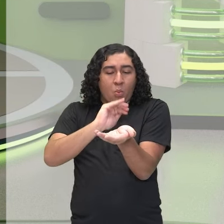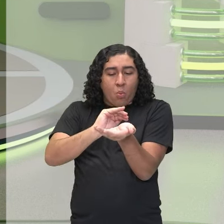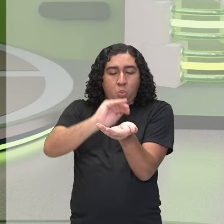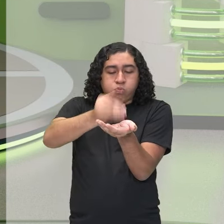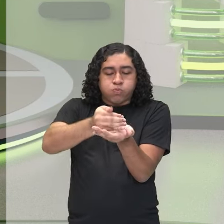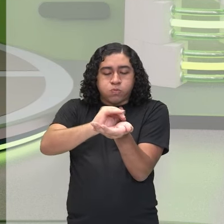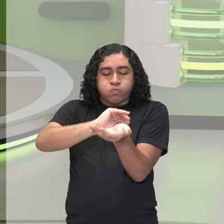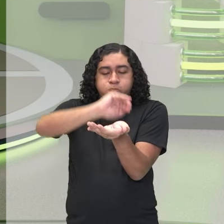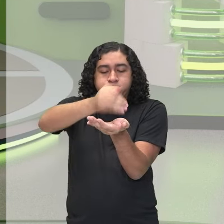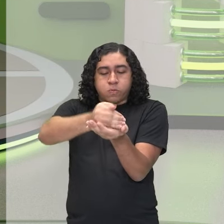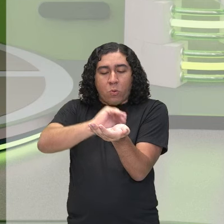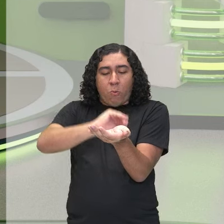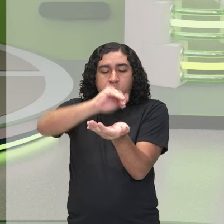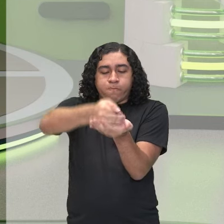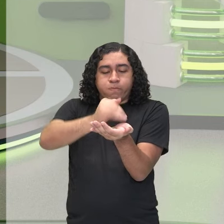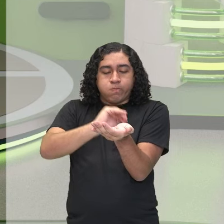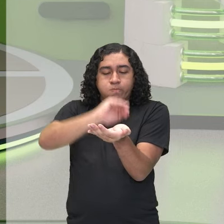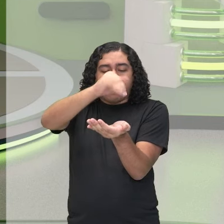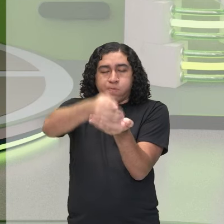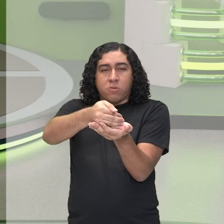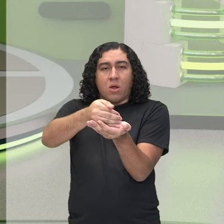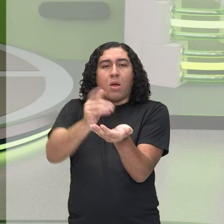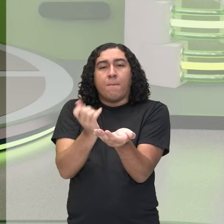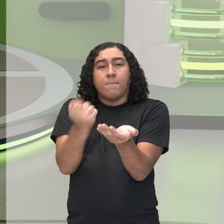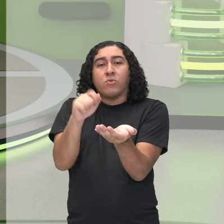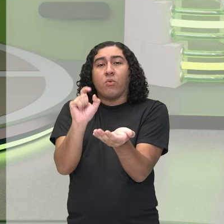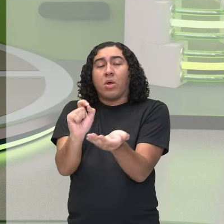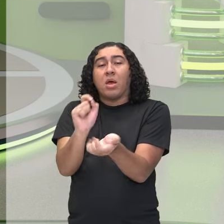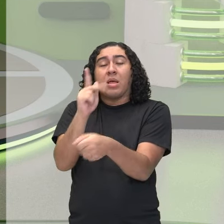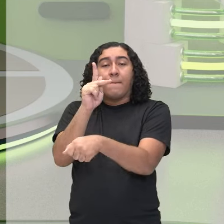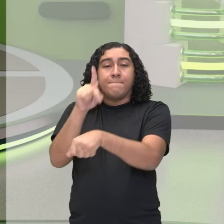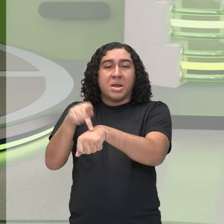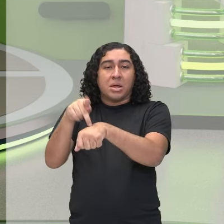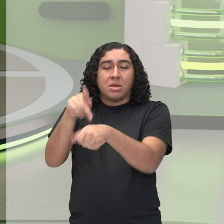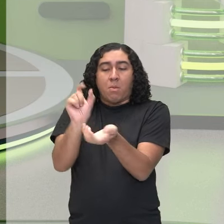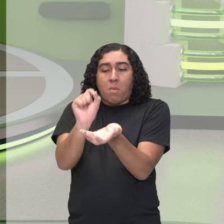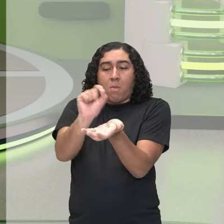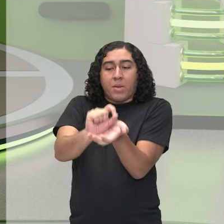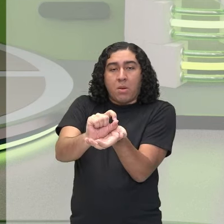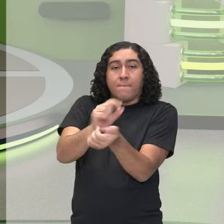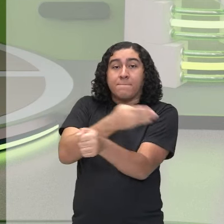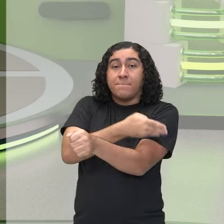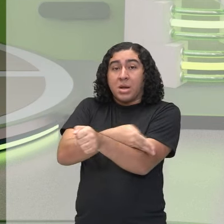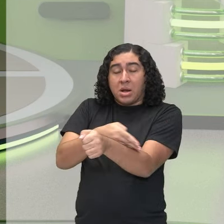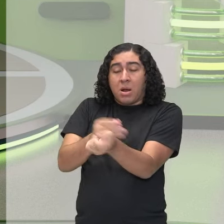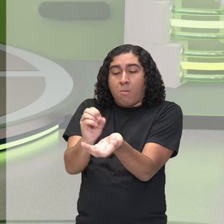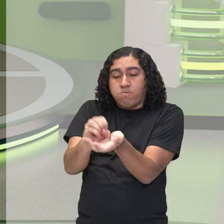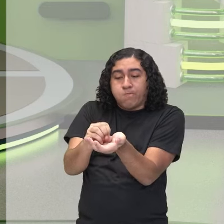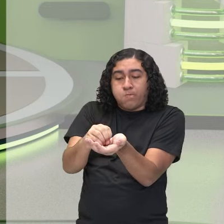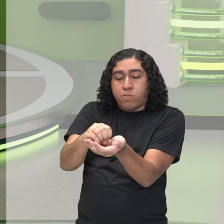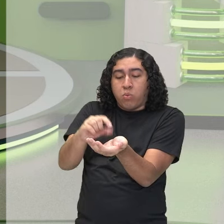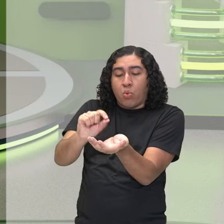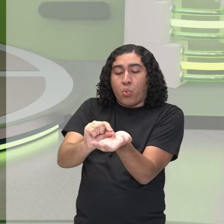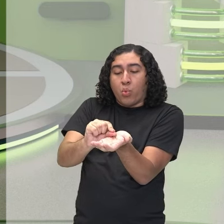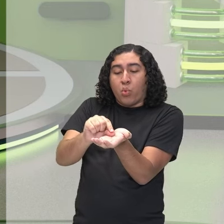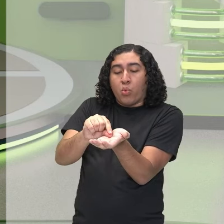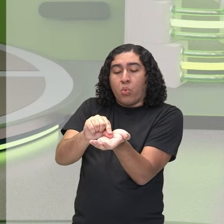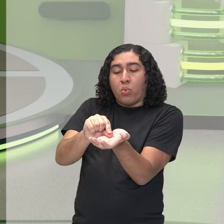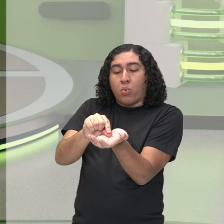de nácar, vai formar a pérola. Então, é assim que ela se forma, a partir de um